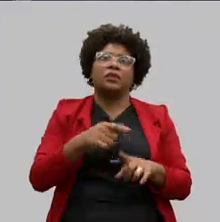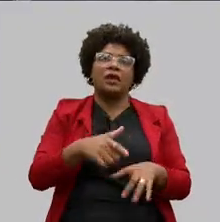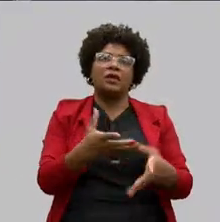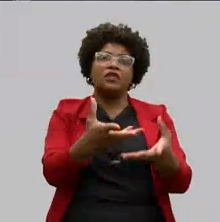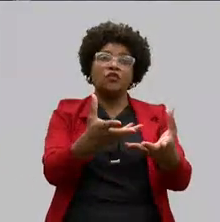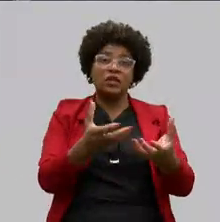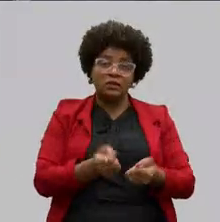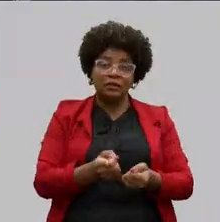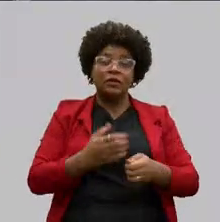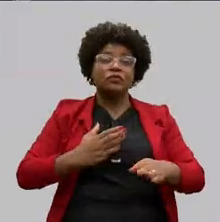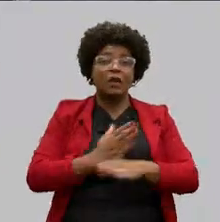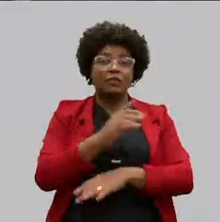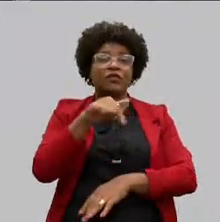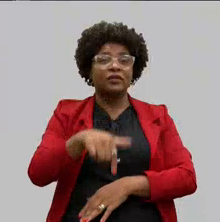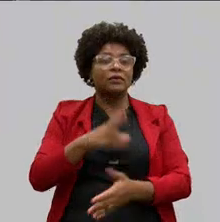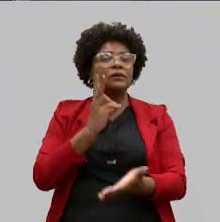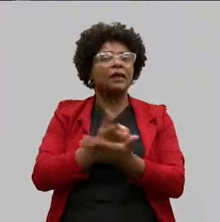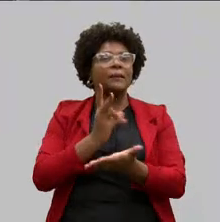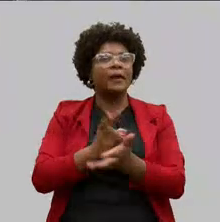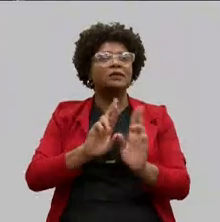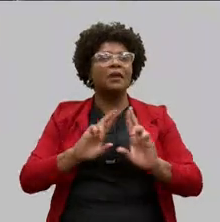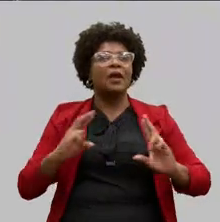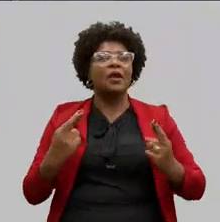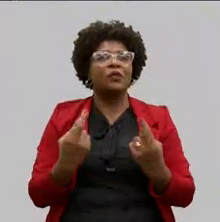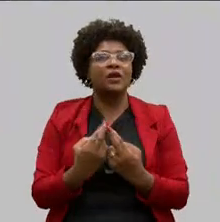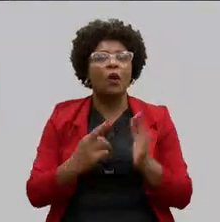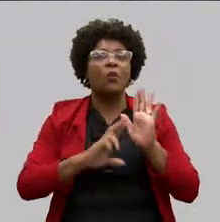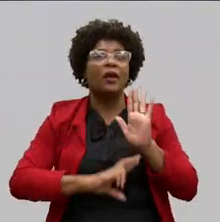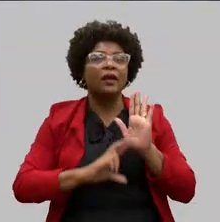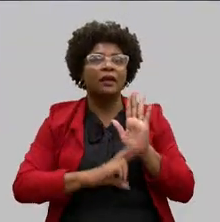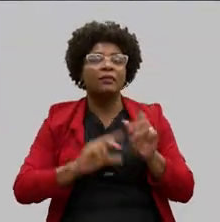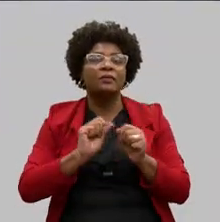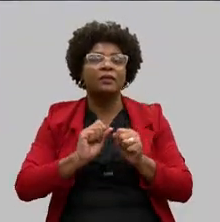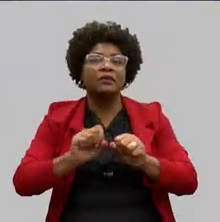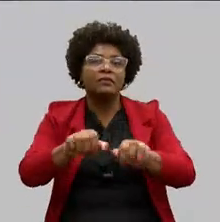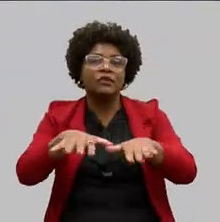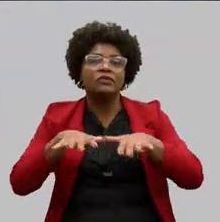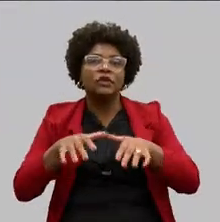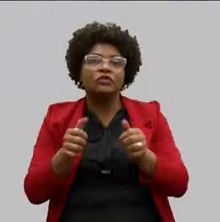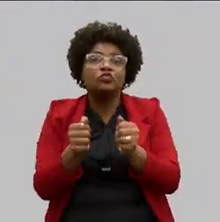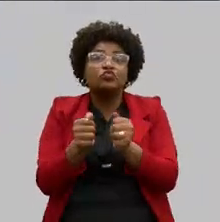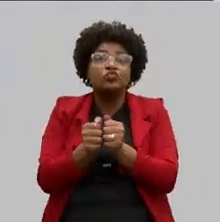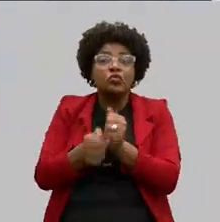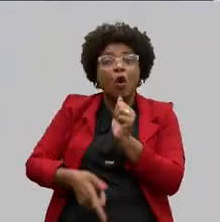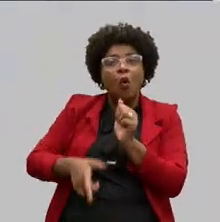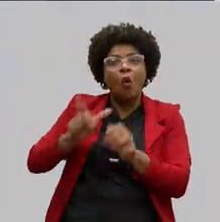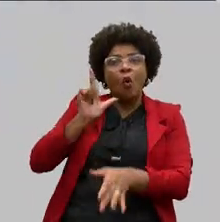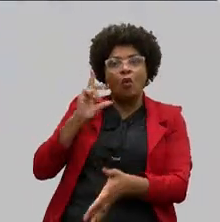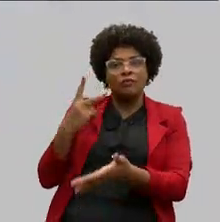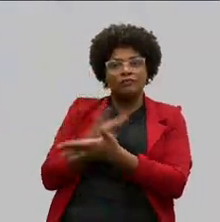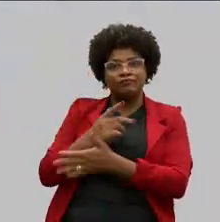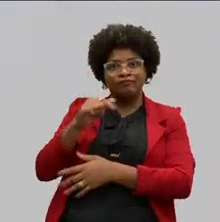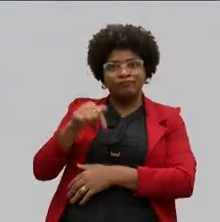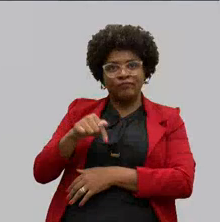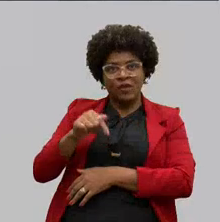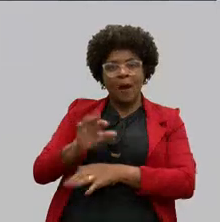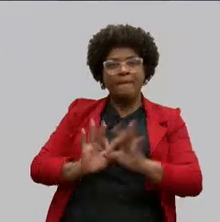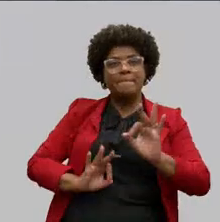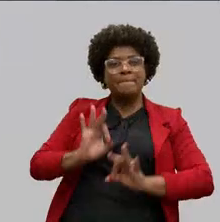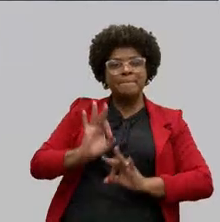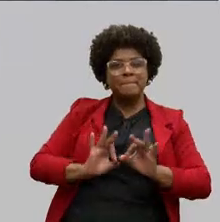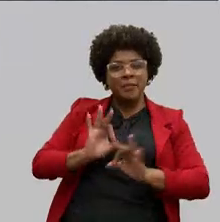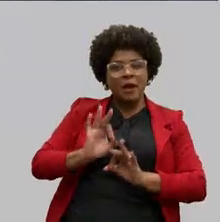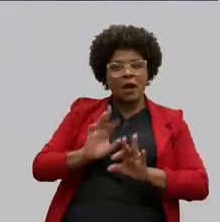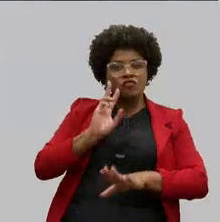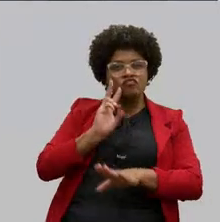mesma reunião o requerimento para realização da audiência conjunta que aconteceu ontem eh sobre o plano de recuperação fiscal